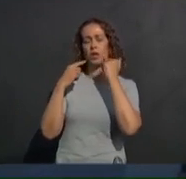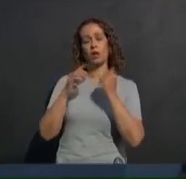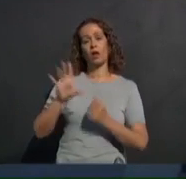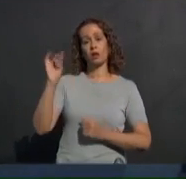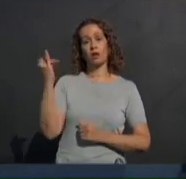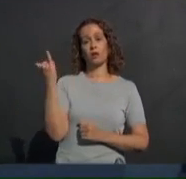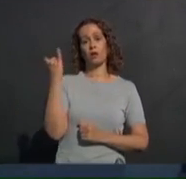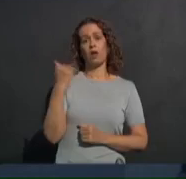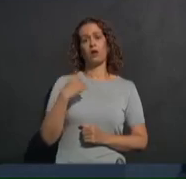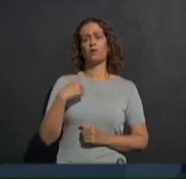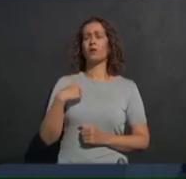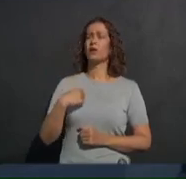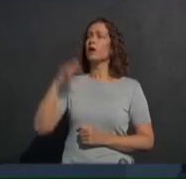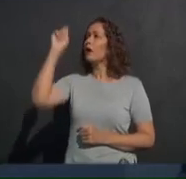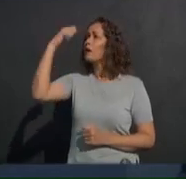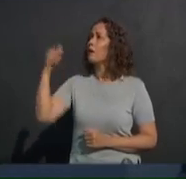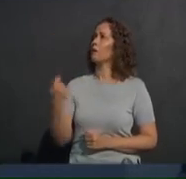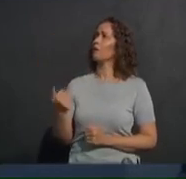coisa.